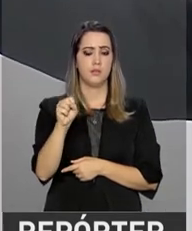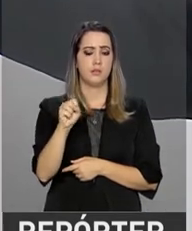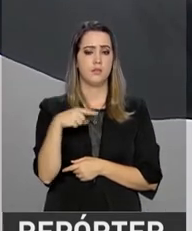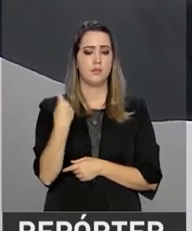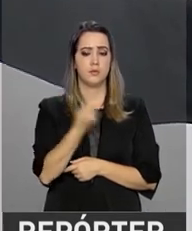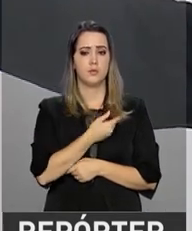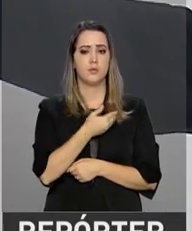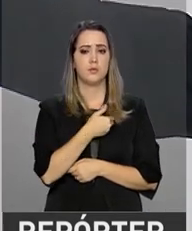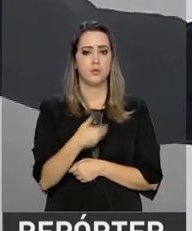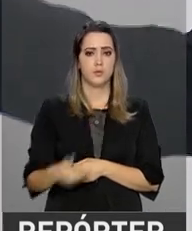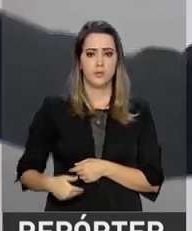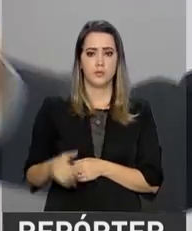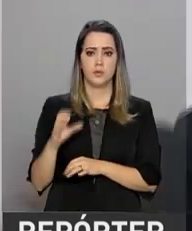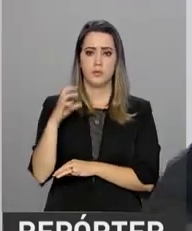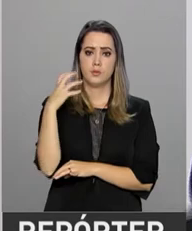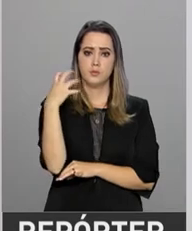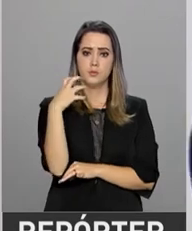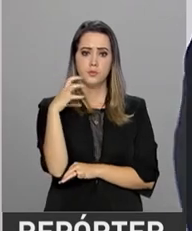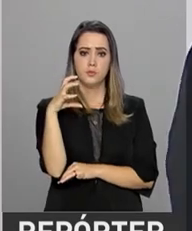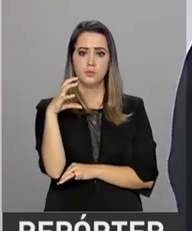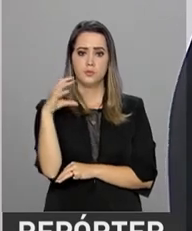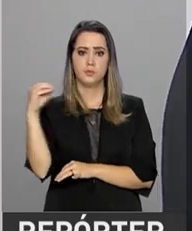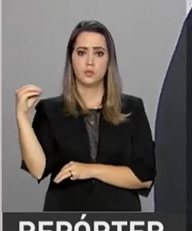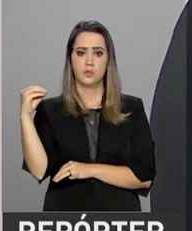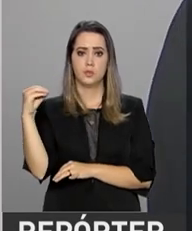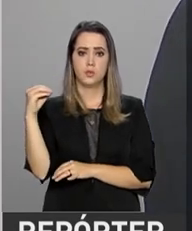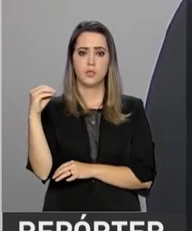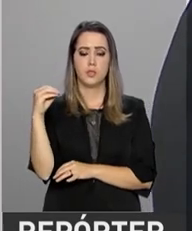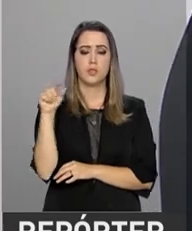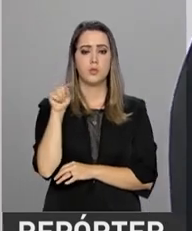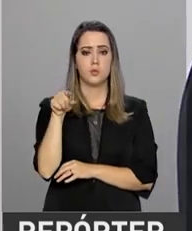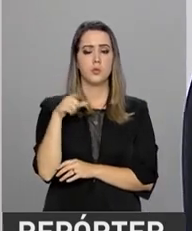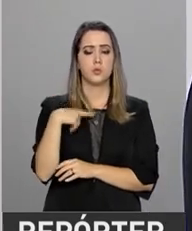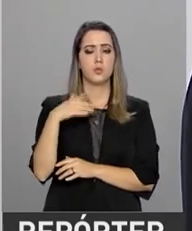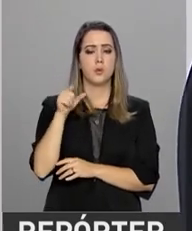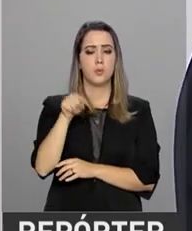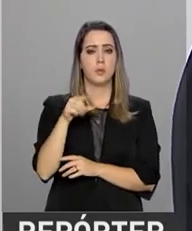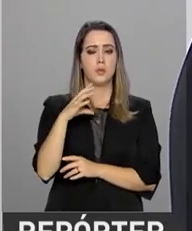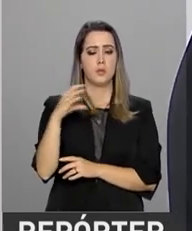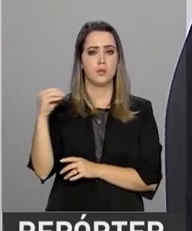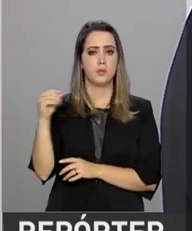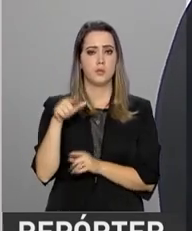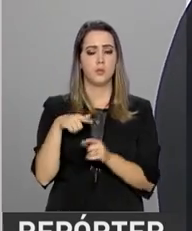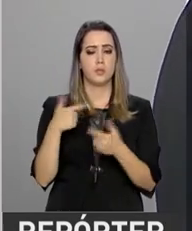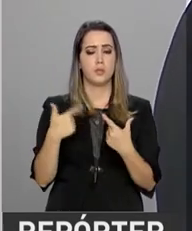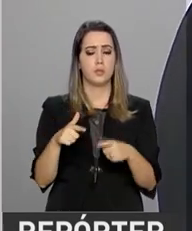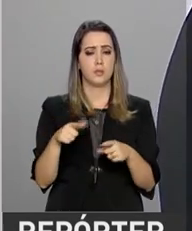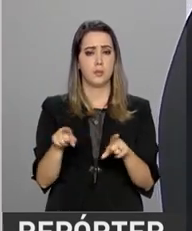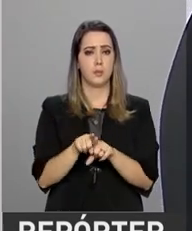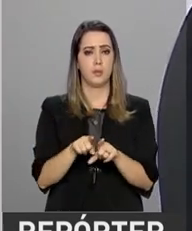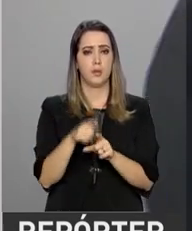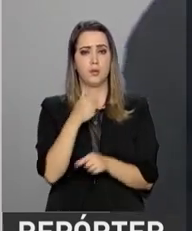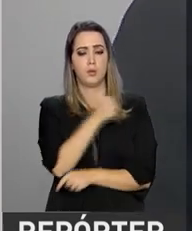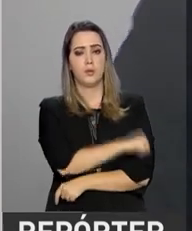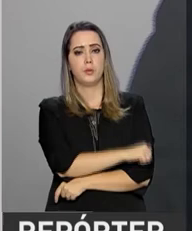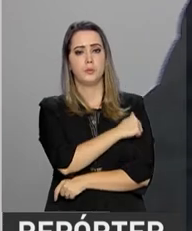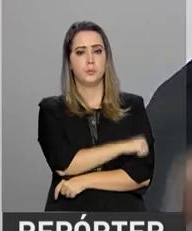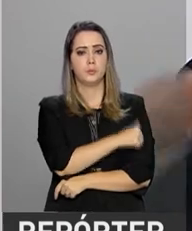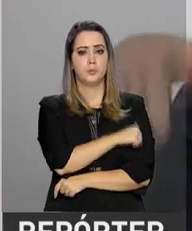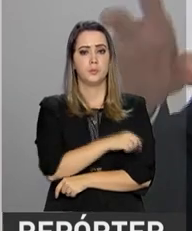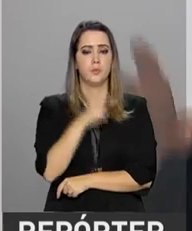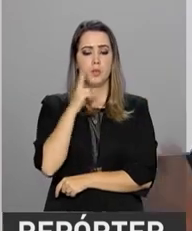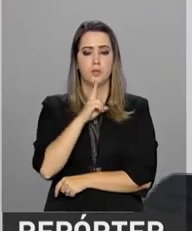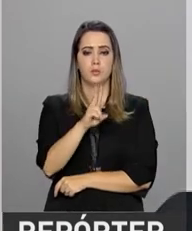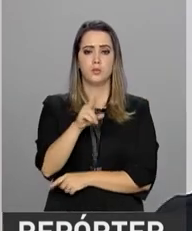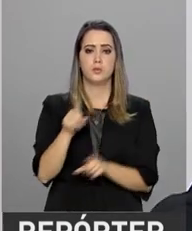aqui do do centro oeste é chapada dos veadeiros a reserva biológica no rio de janeiro quatrocentas vezes nem aumentar e agora estamos vendo